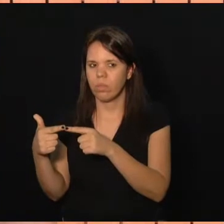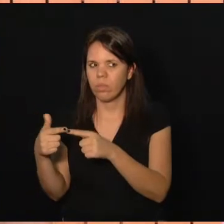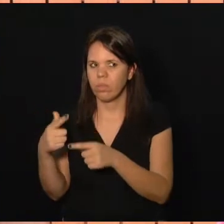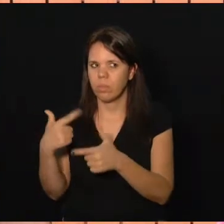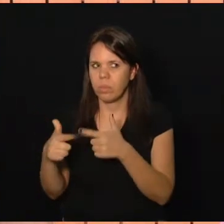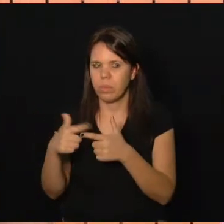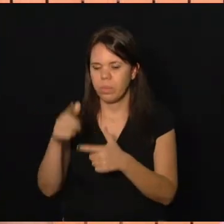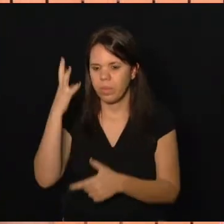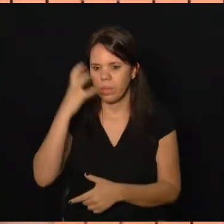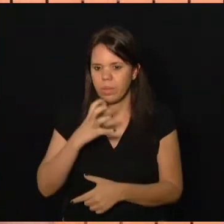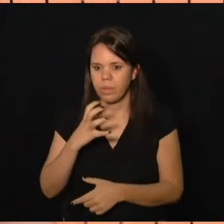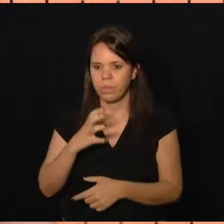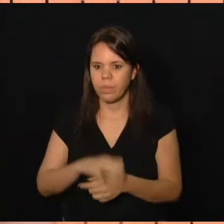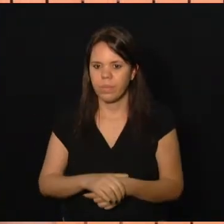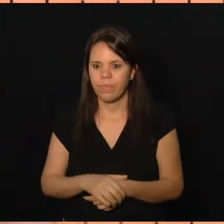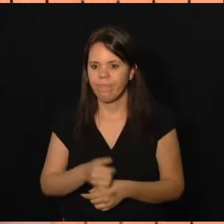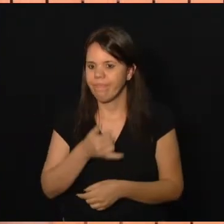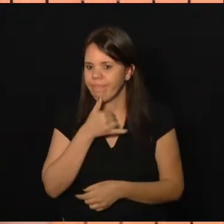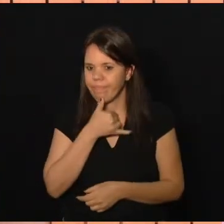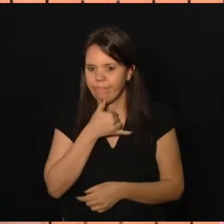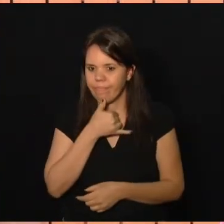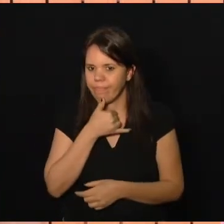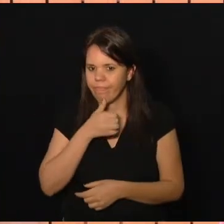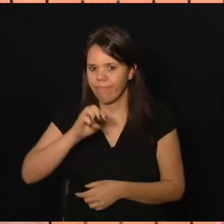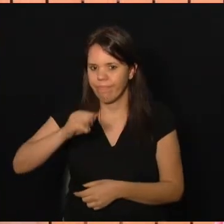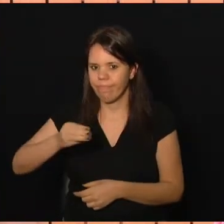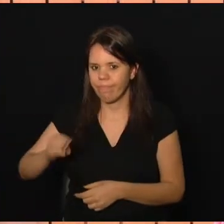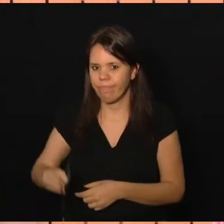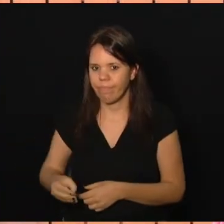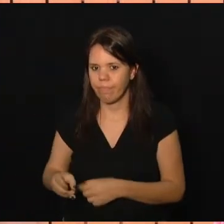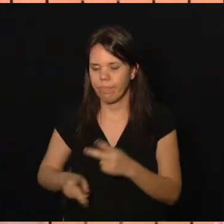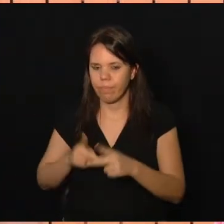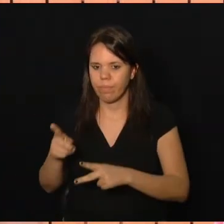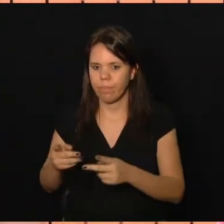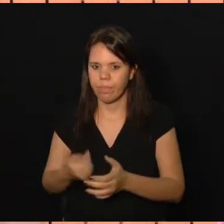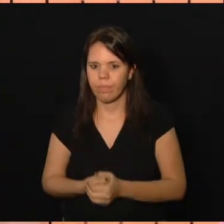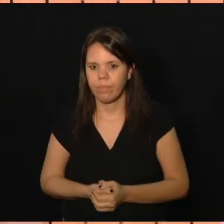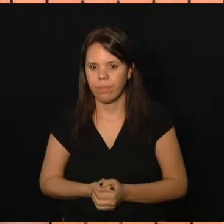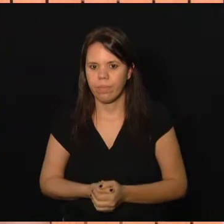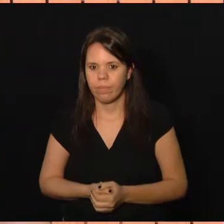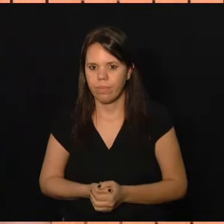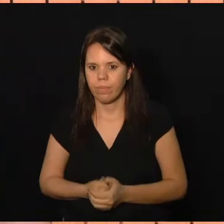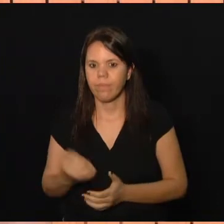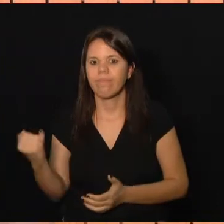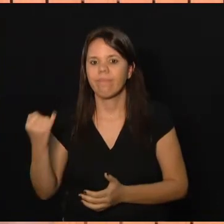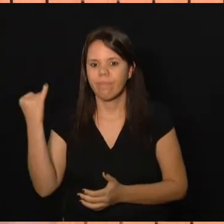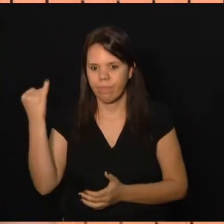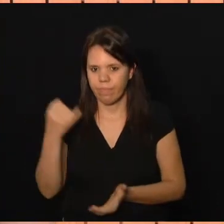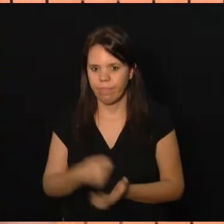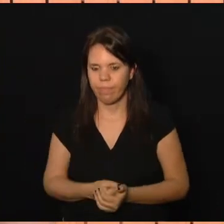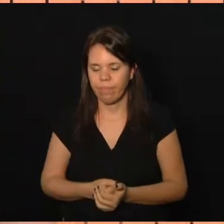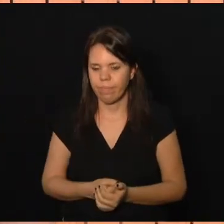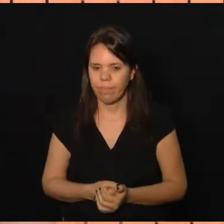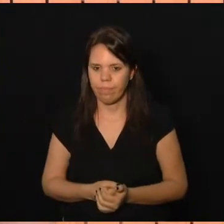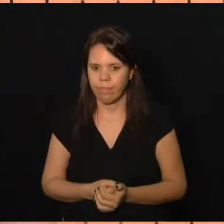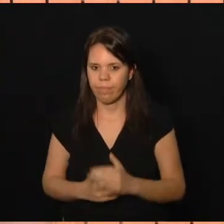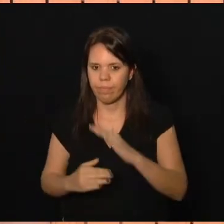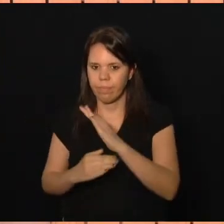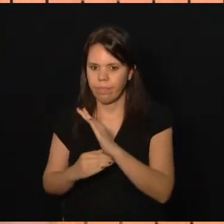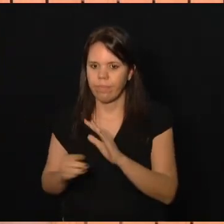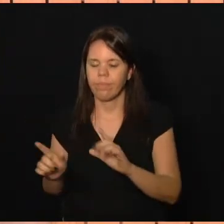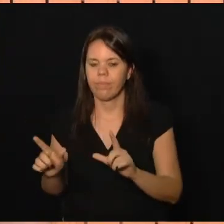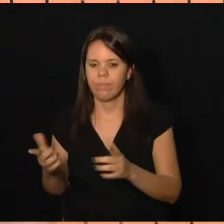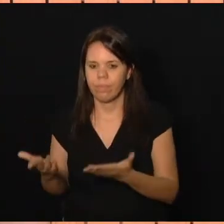sério, né, que infelizmente atinge milhões de pessoas e é importante, através da Câmara